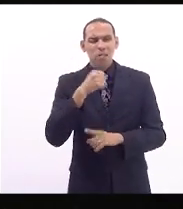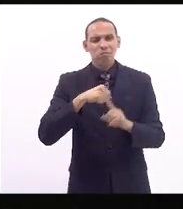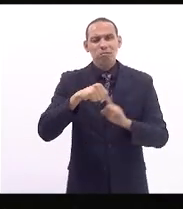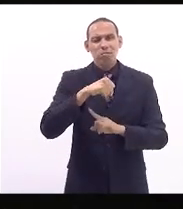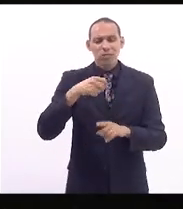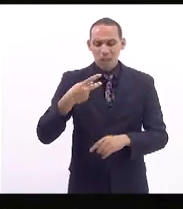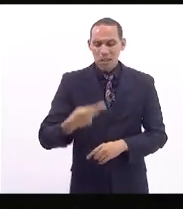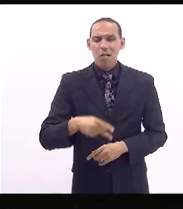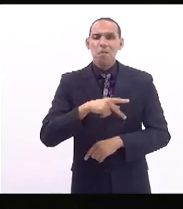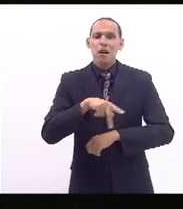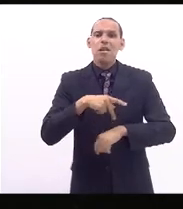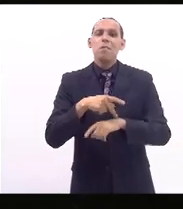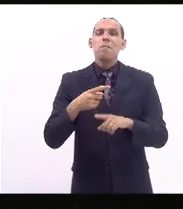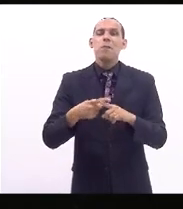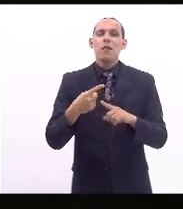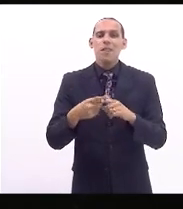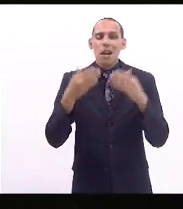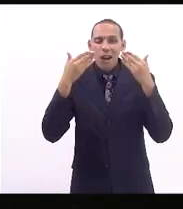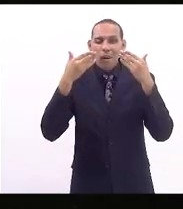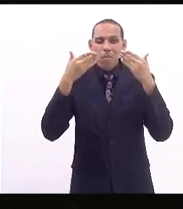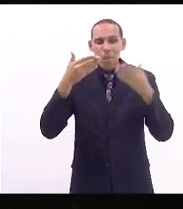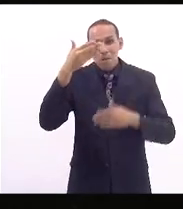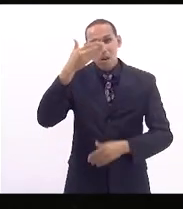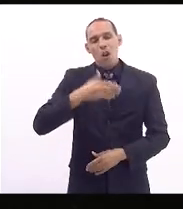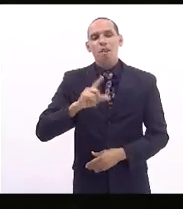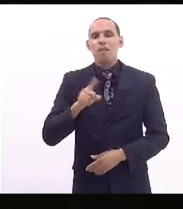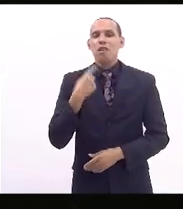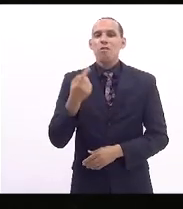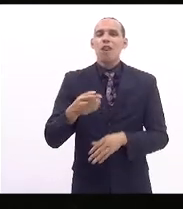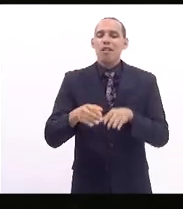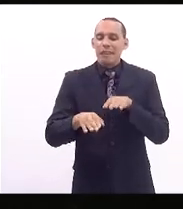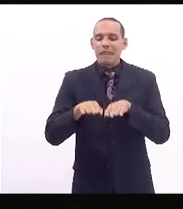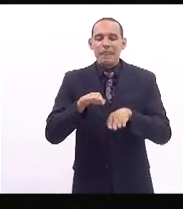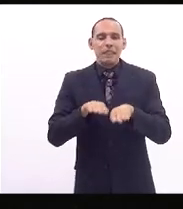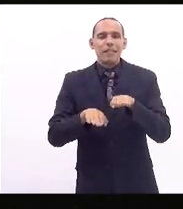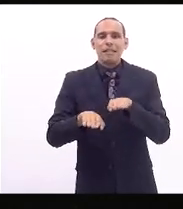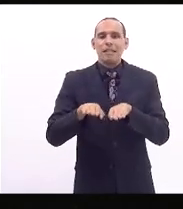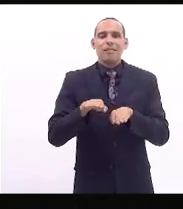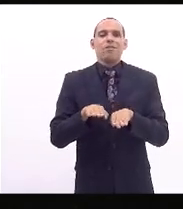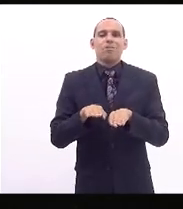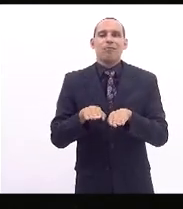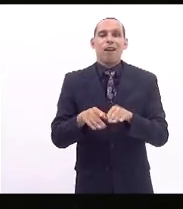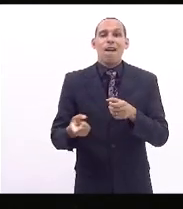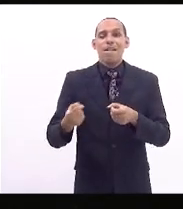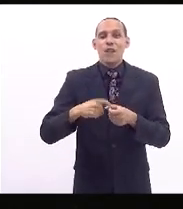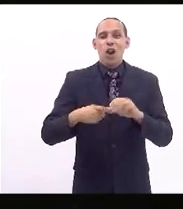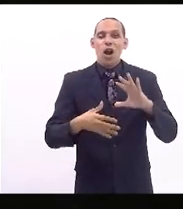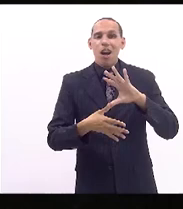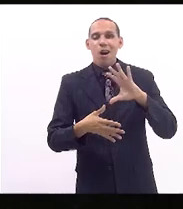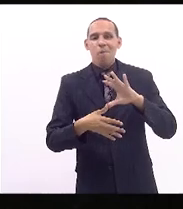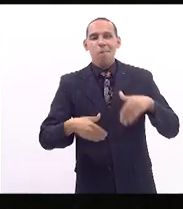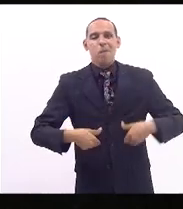mostra a regressão que tivemos voltando para o mapa da e é